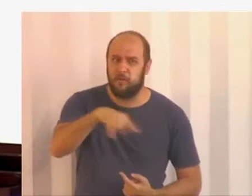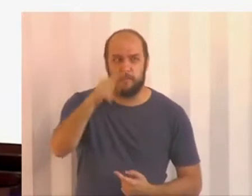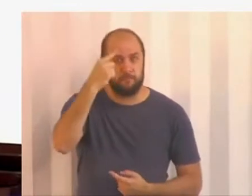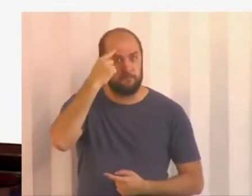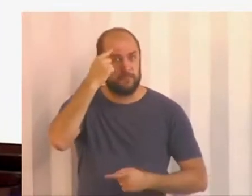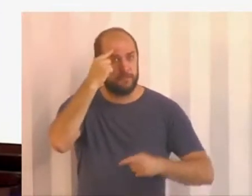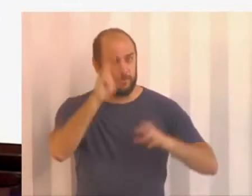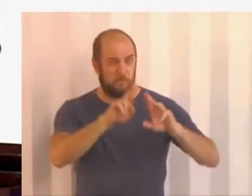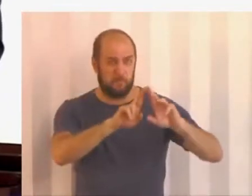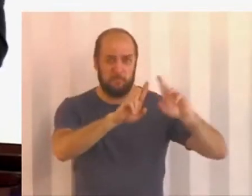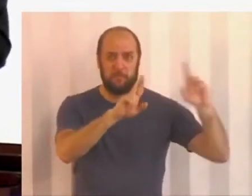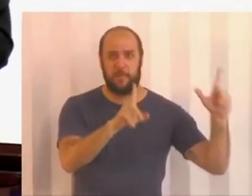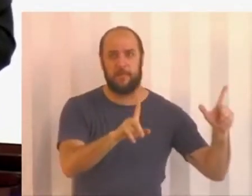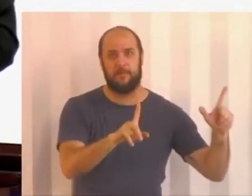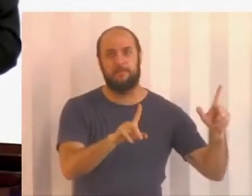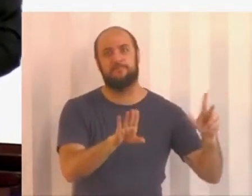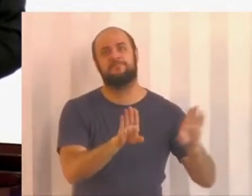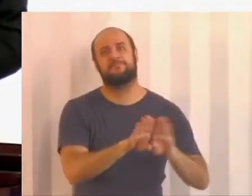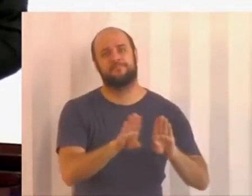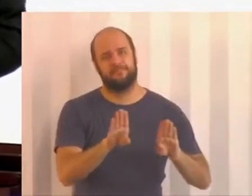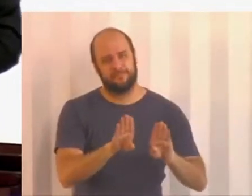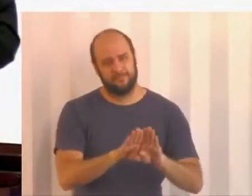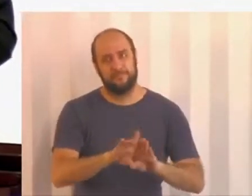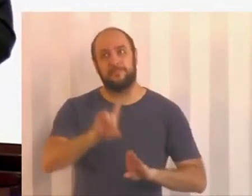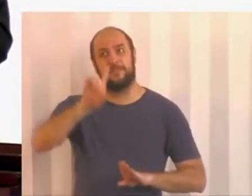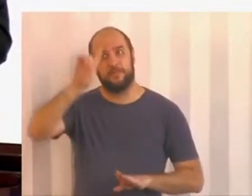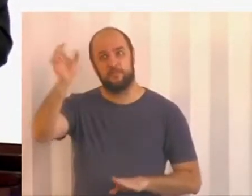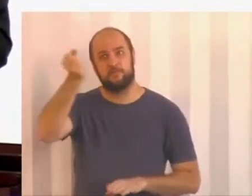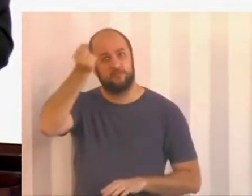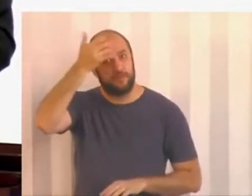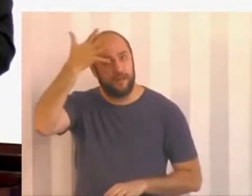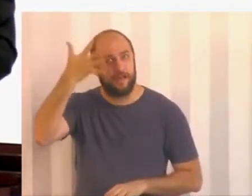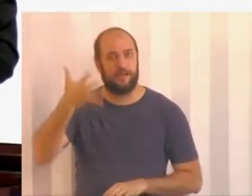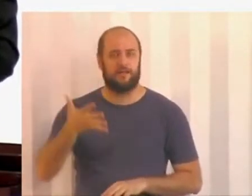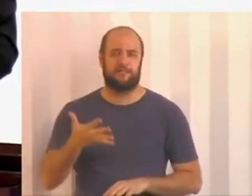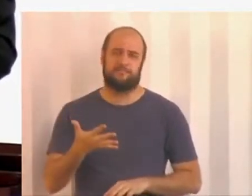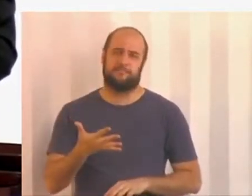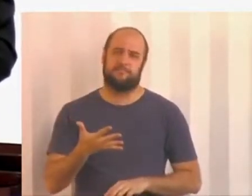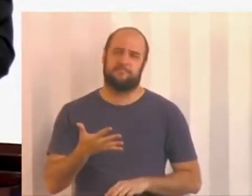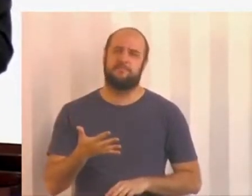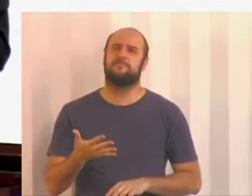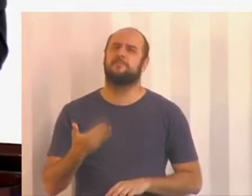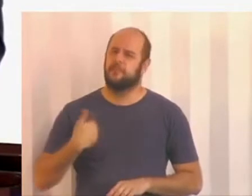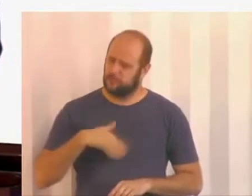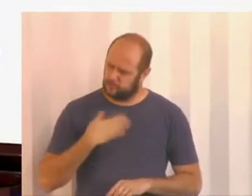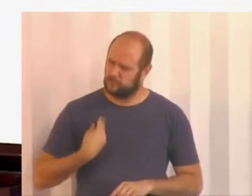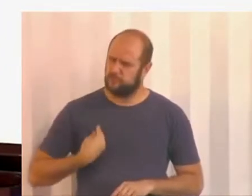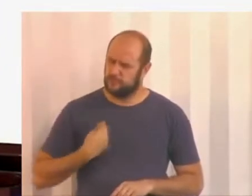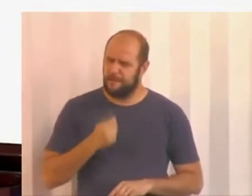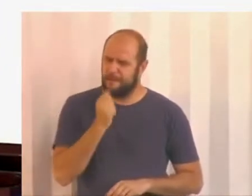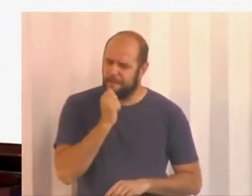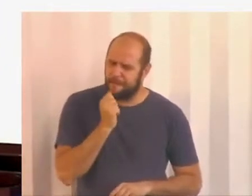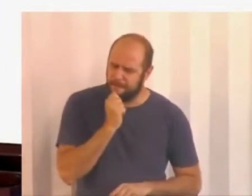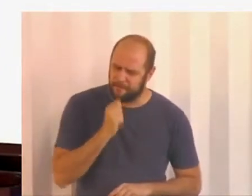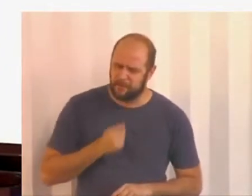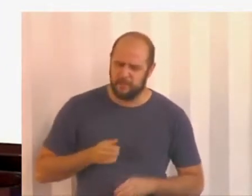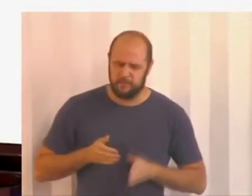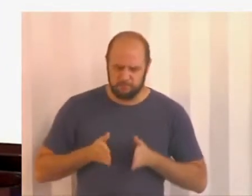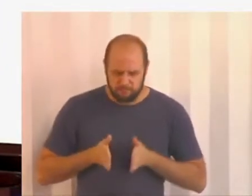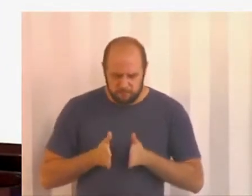modo, também isto Deus vos esclarecerá. Todavia, andemos de acordo com o que já